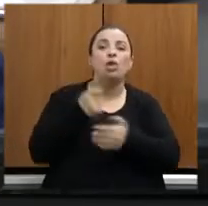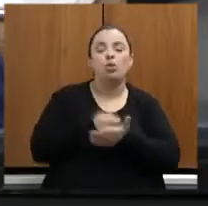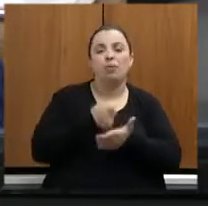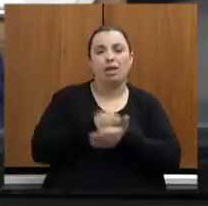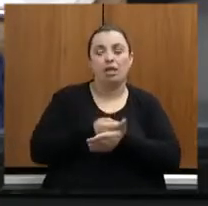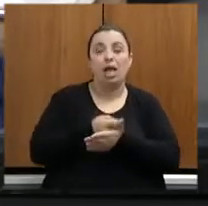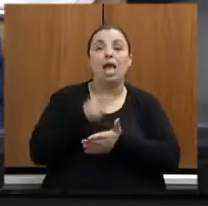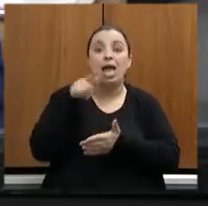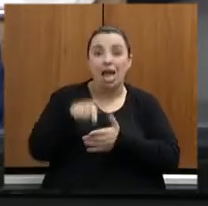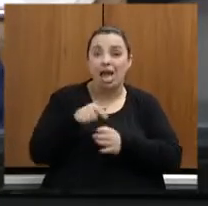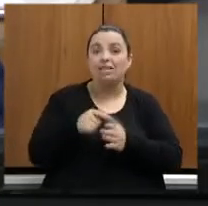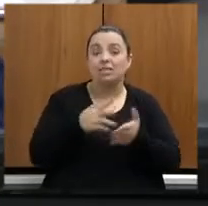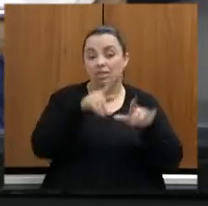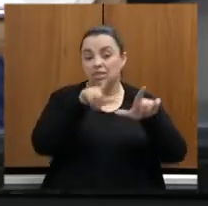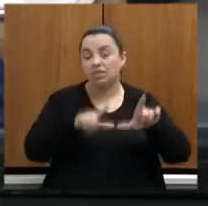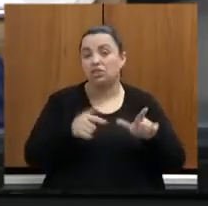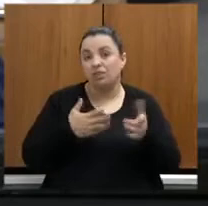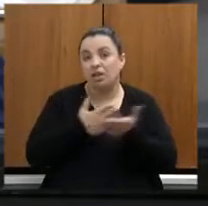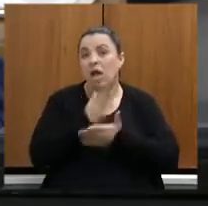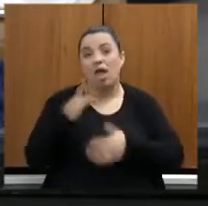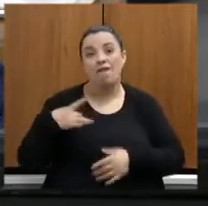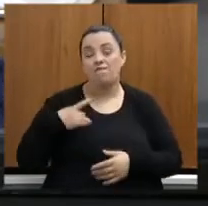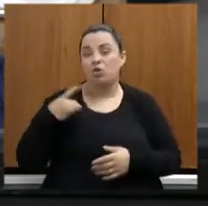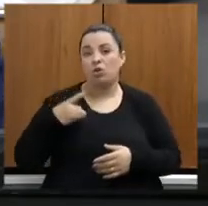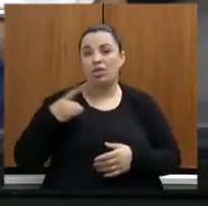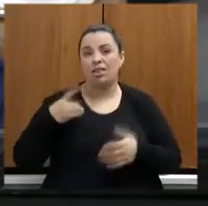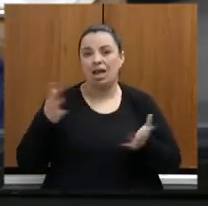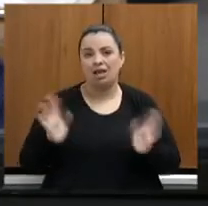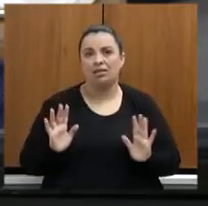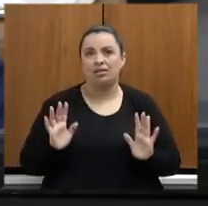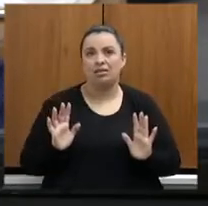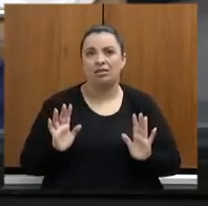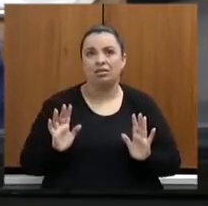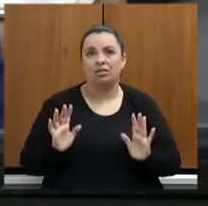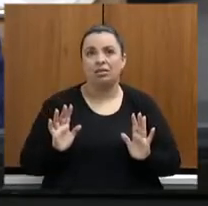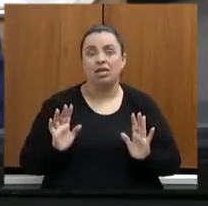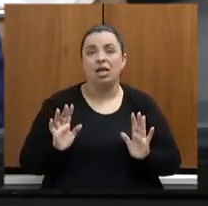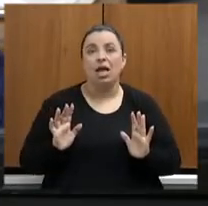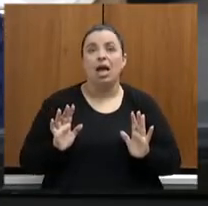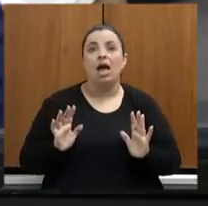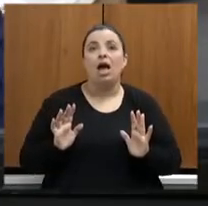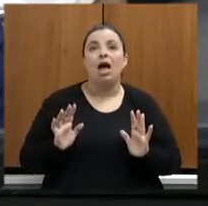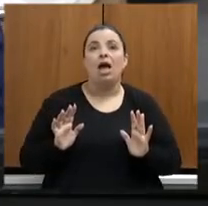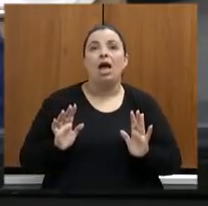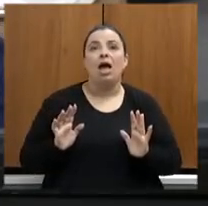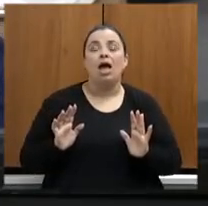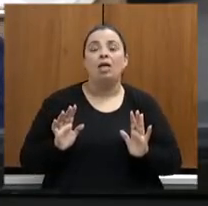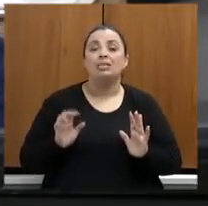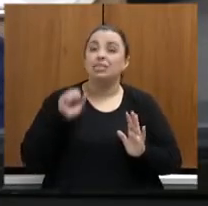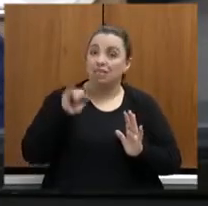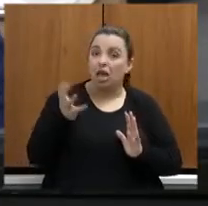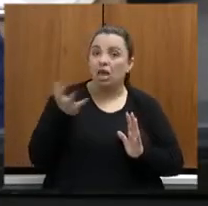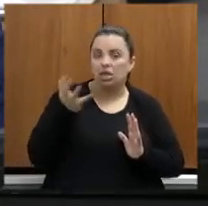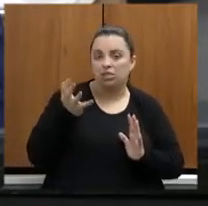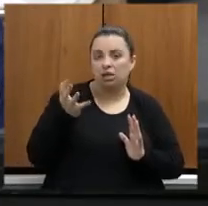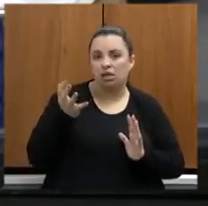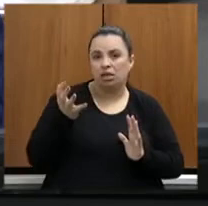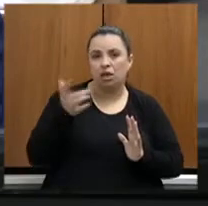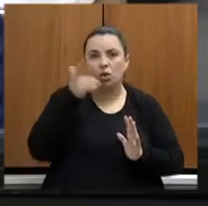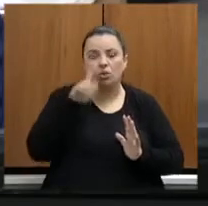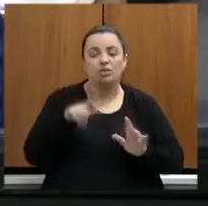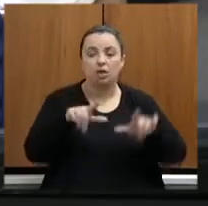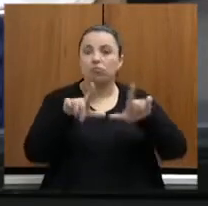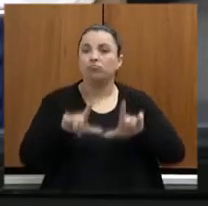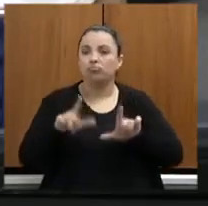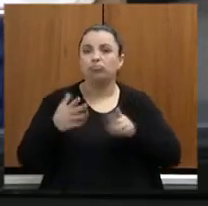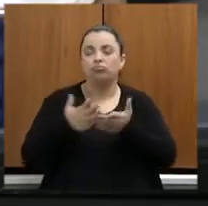o produtor certifica a propriedade livre de Brucelose e tuberculose se ele quiser e essa